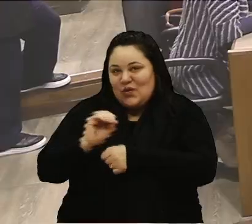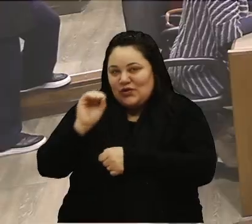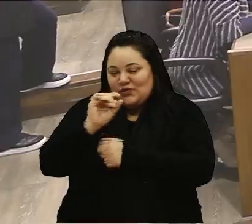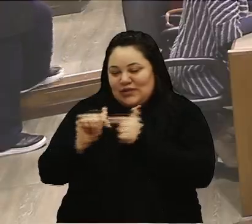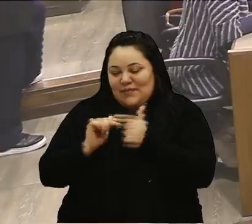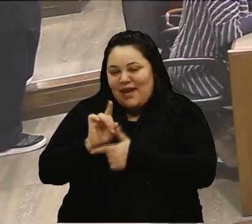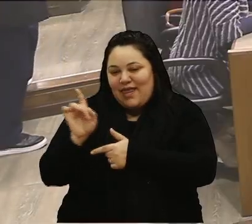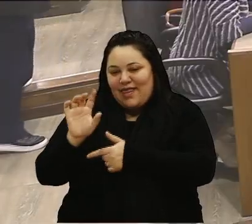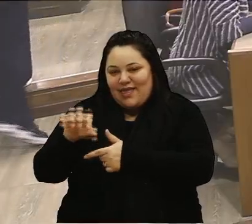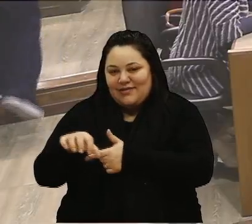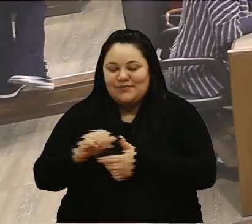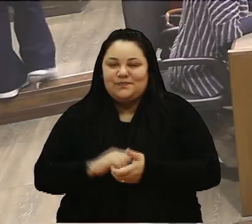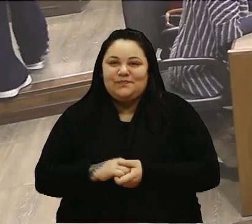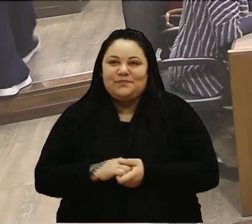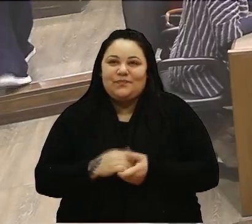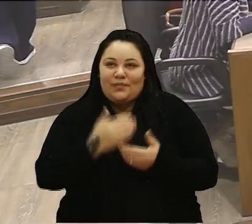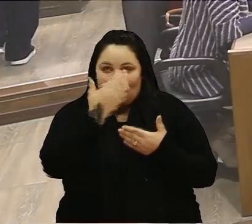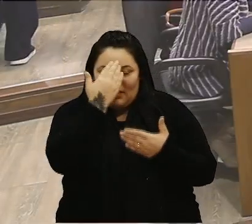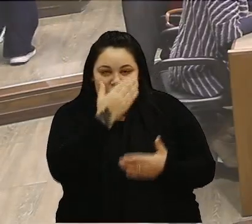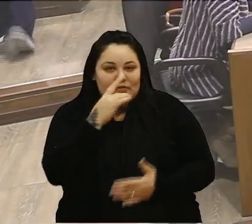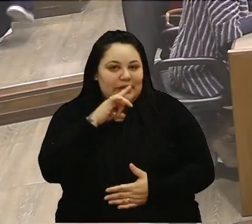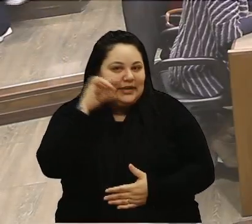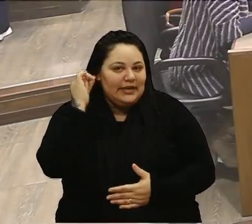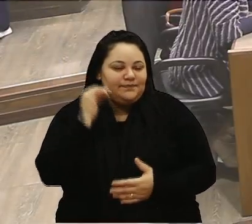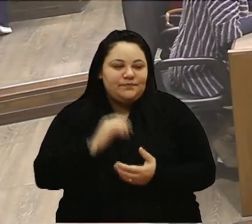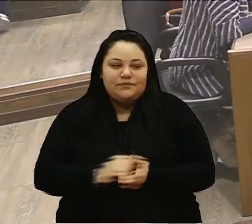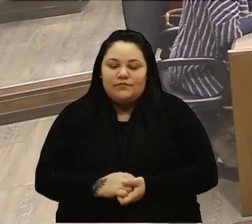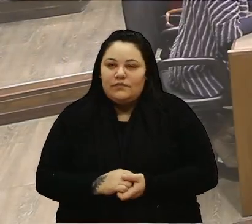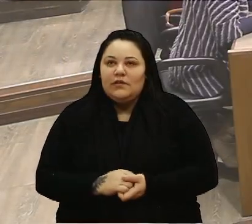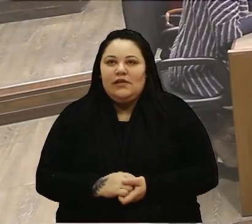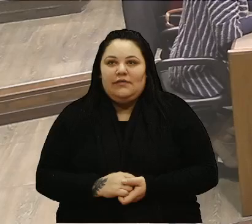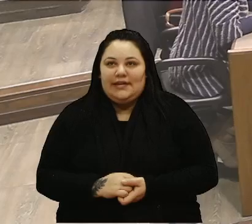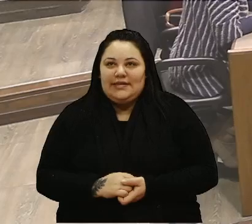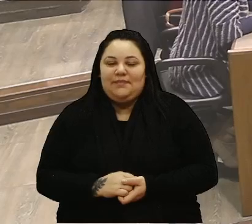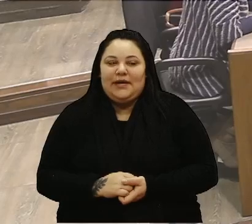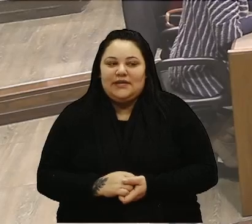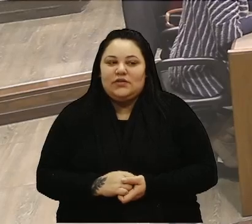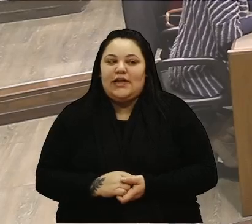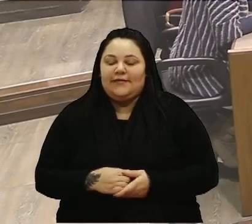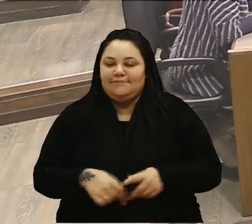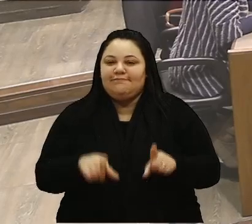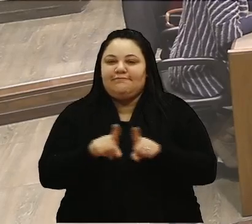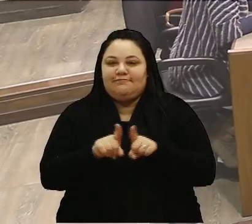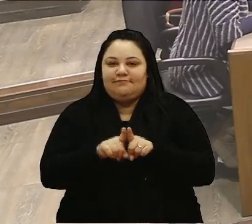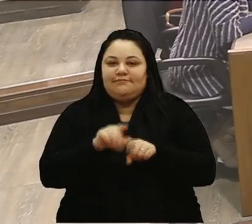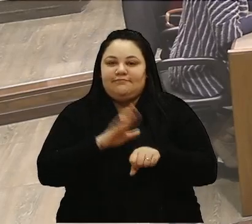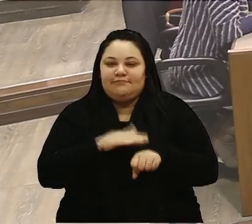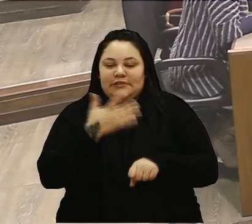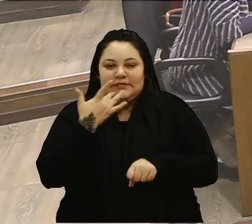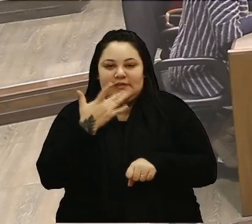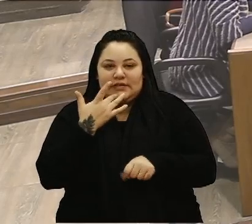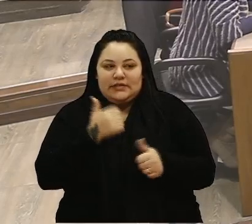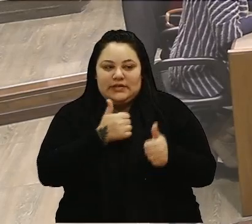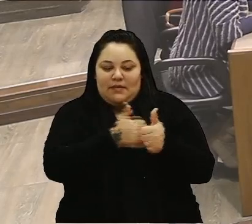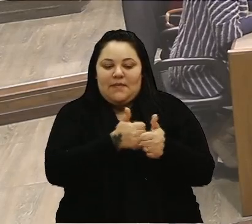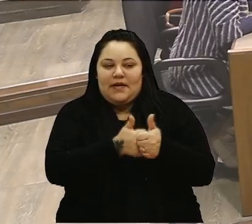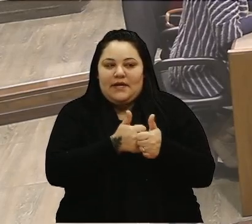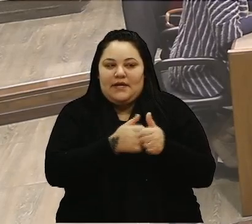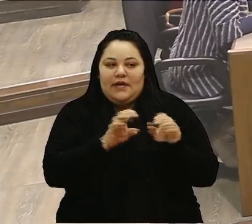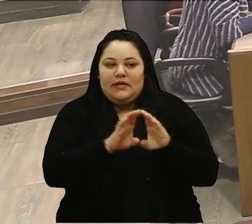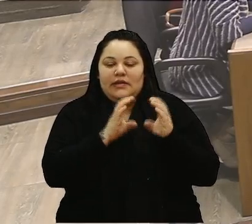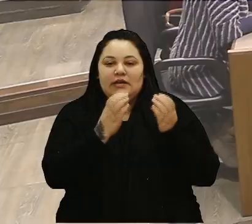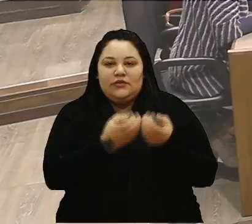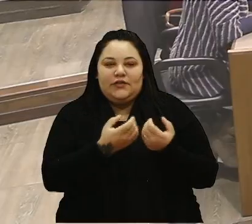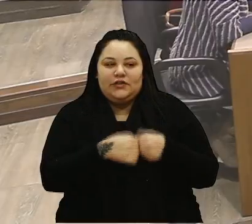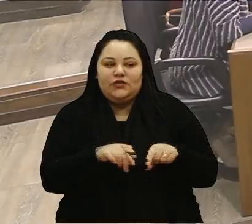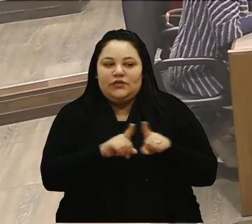Marisol. Obrigada, vereadora Donei. E é isso, né? O nosso trabalho aqui é muito facilitar e estar mais perto da vida da comunidade, fazer com que ela tenha